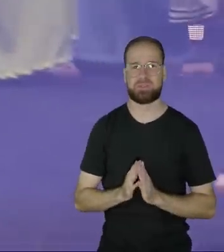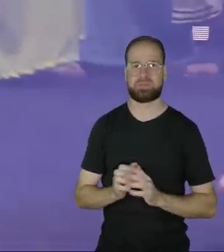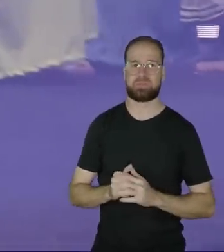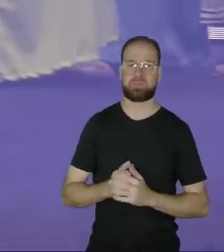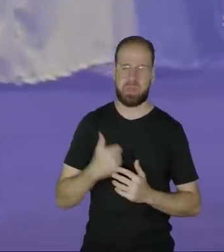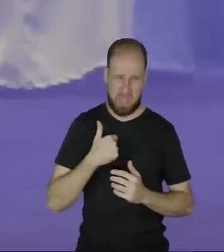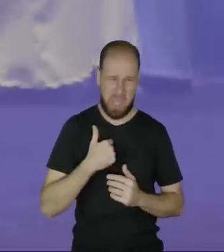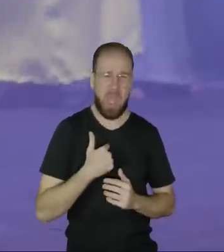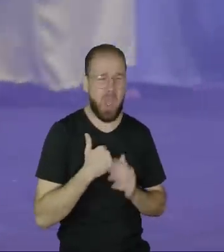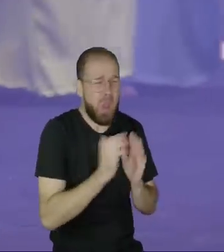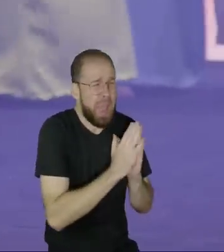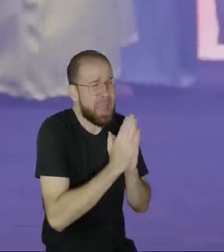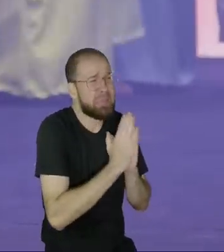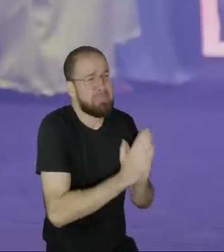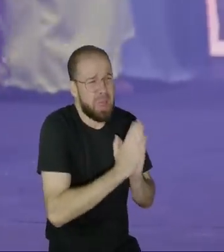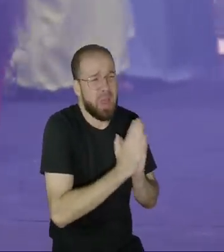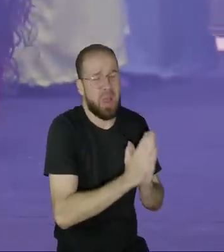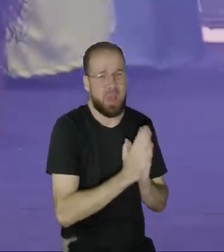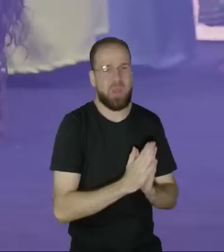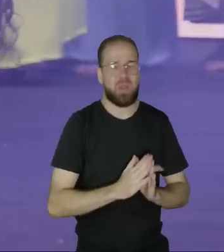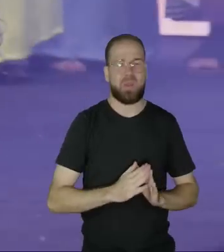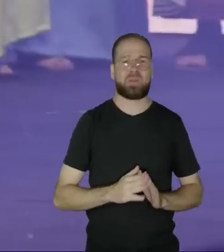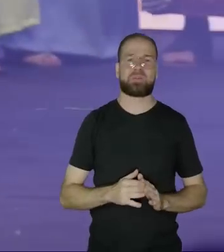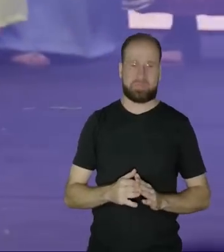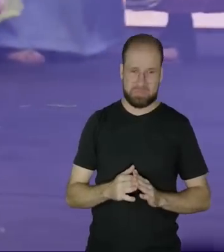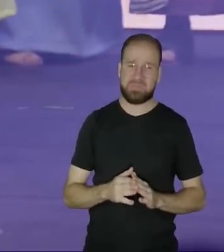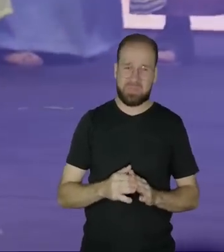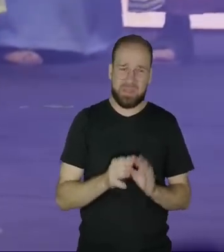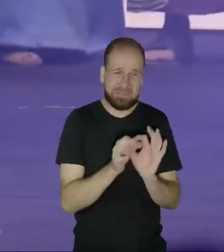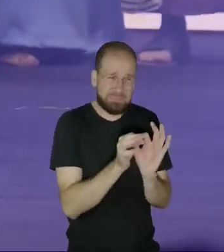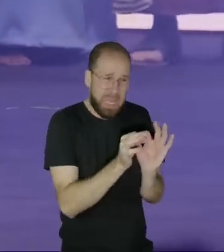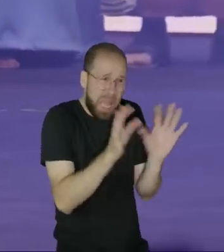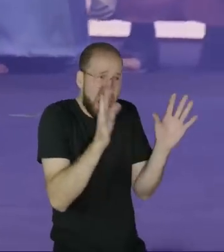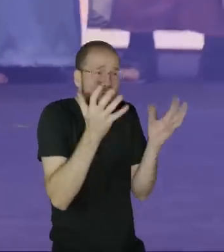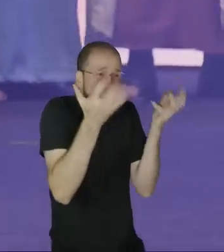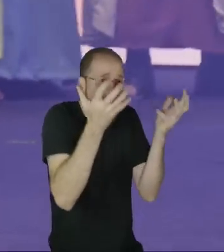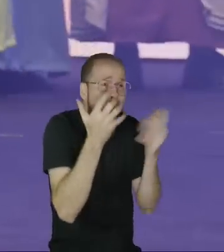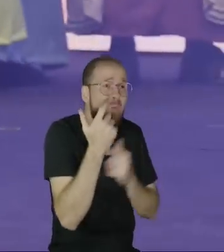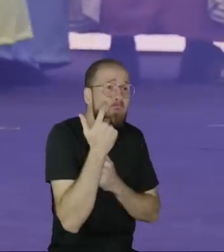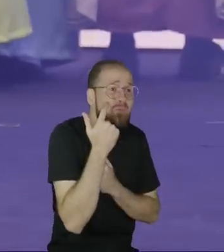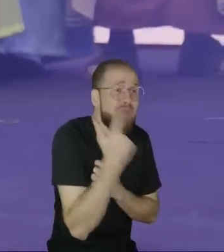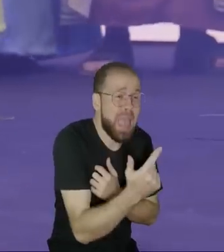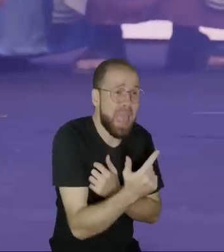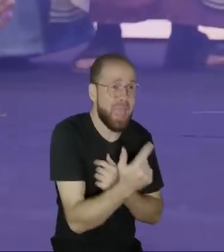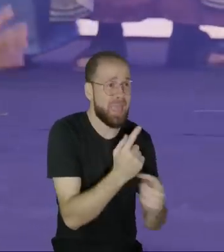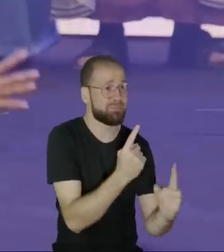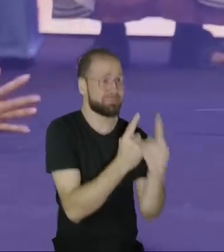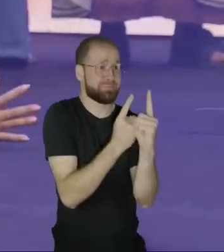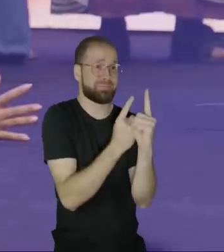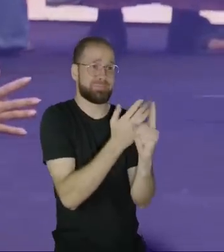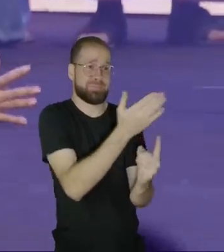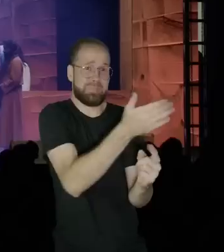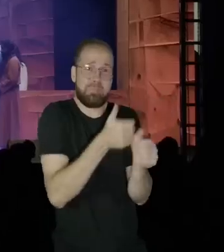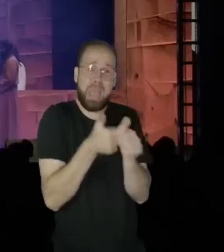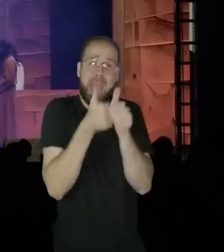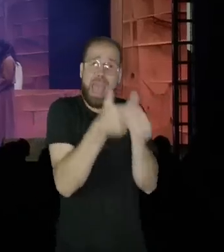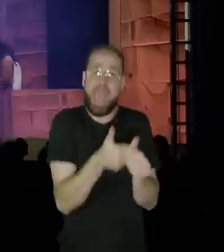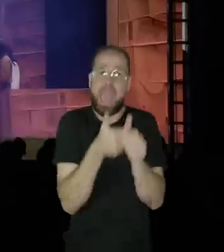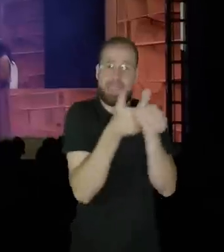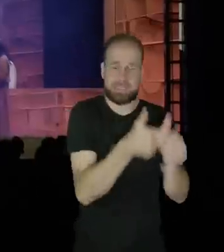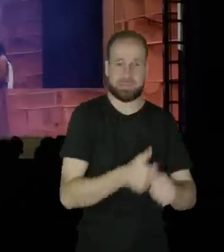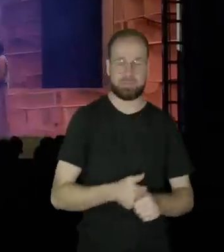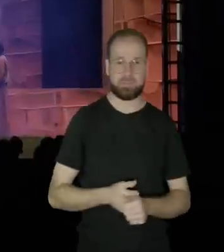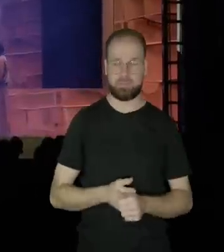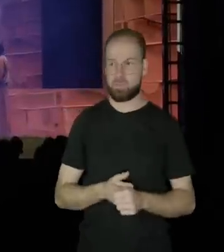Eu imploro. Me deixa ver o mestre. Eu imploro.